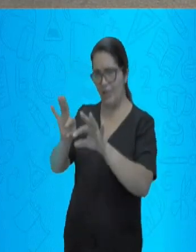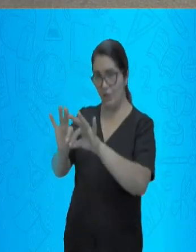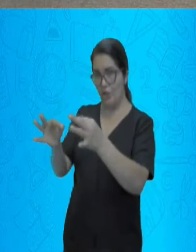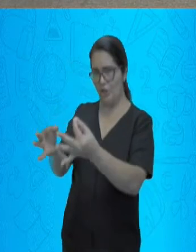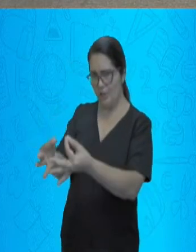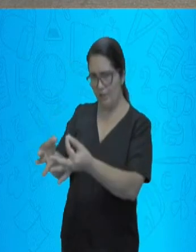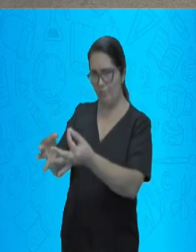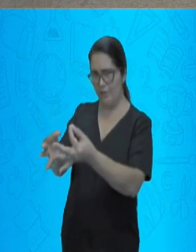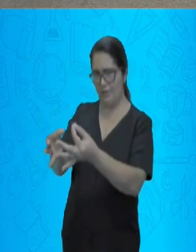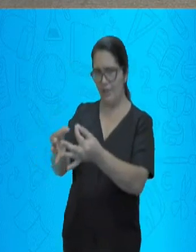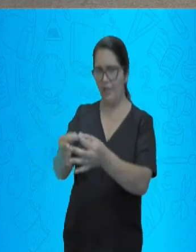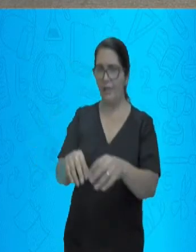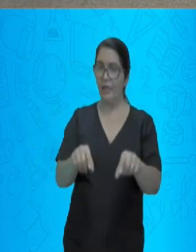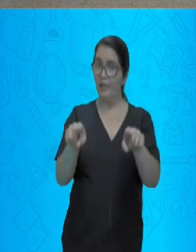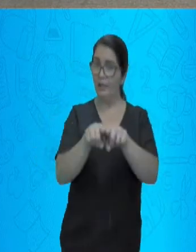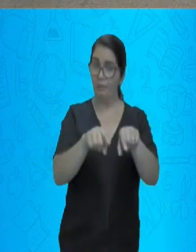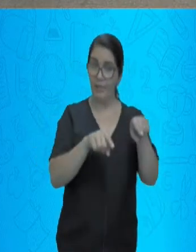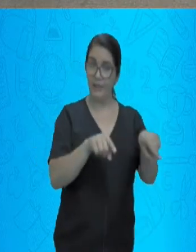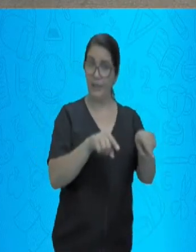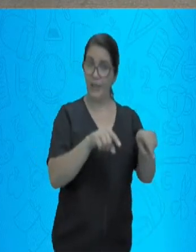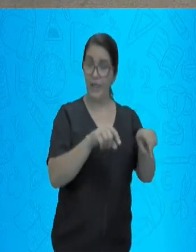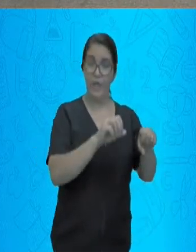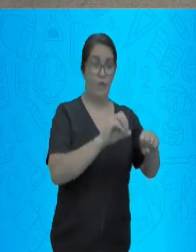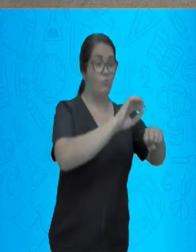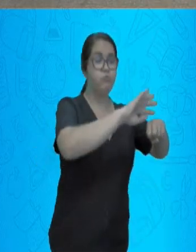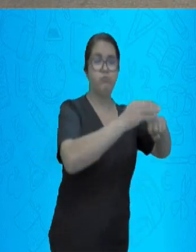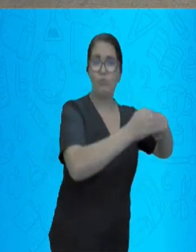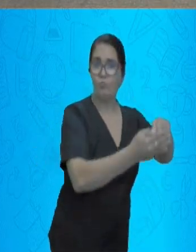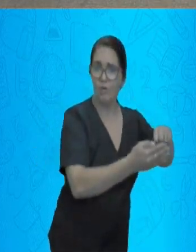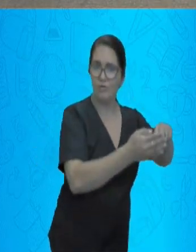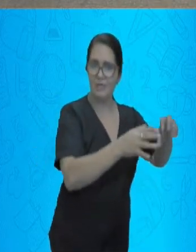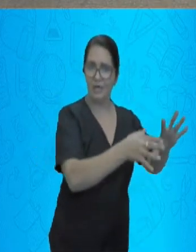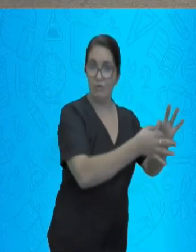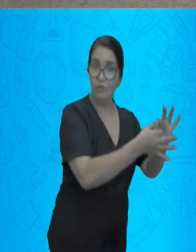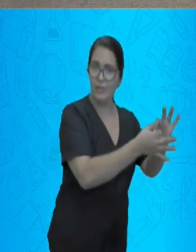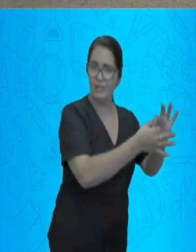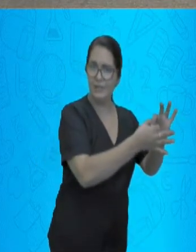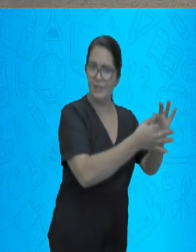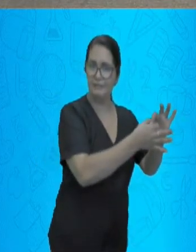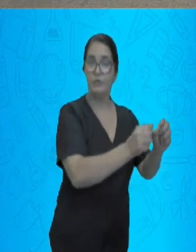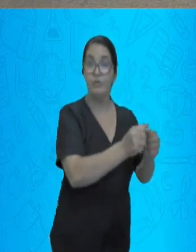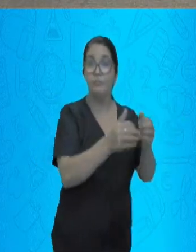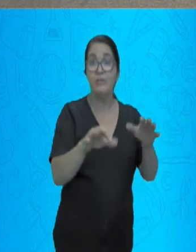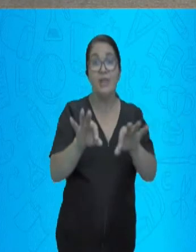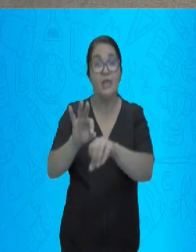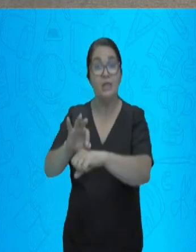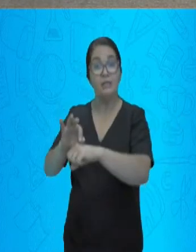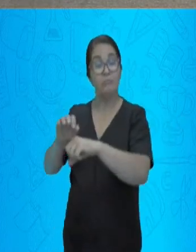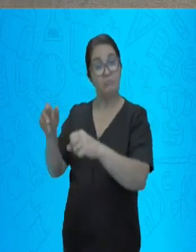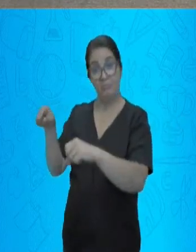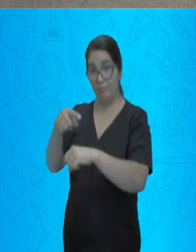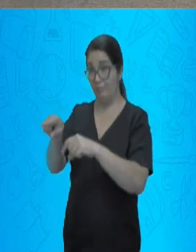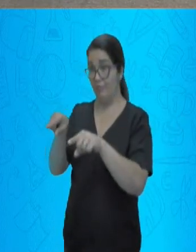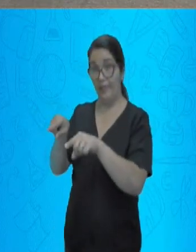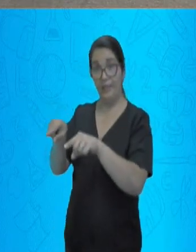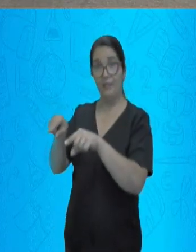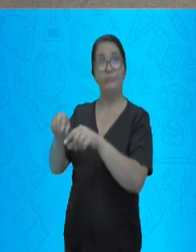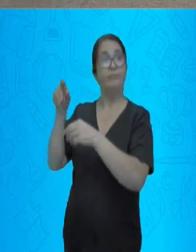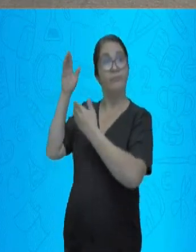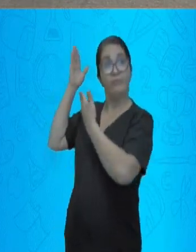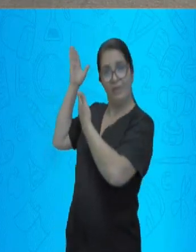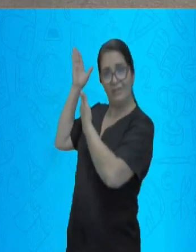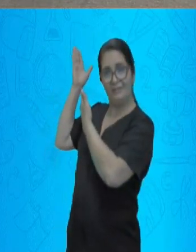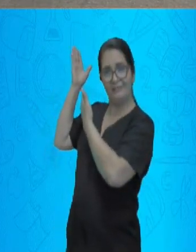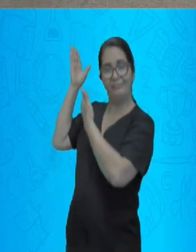Composta, dois elementos, composta, composta. Substância simples, simples,